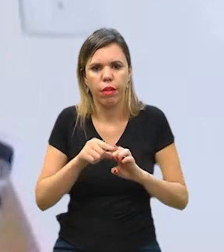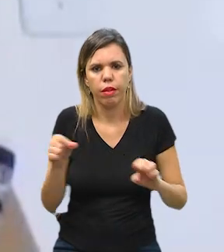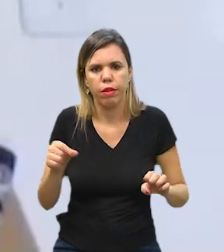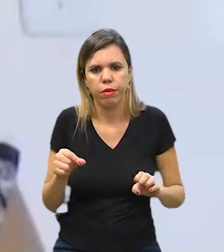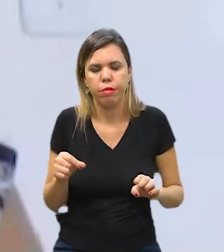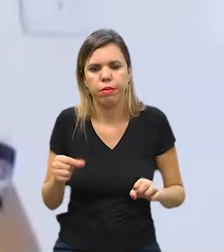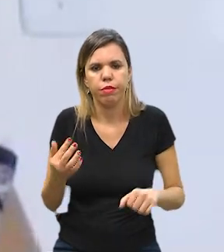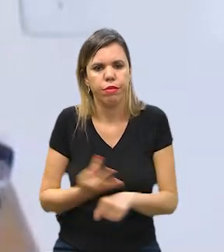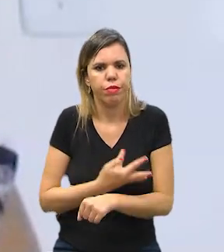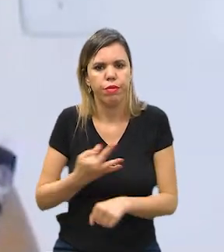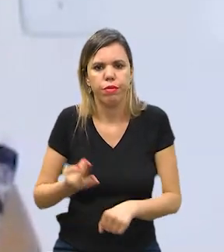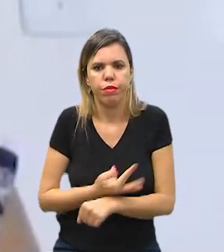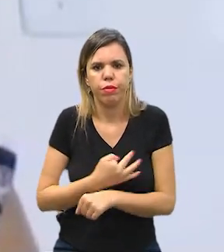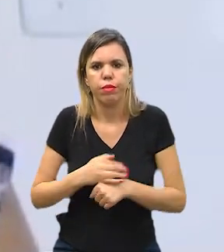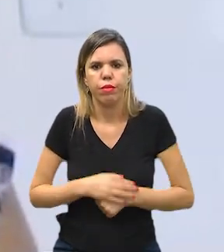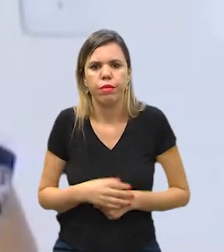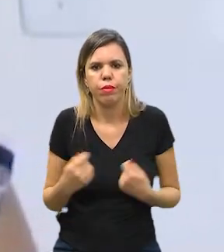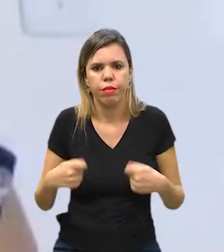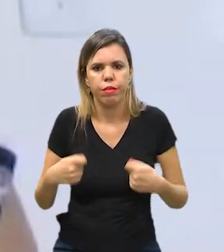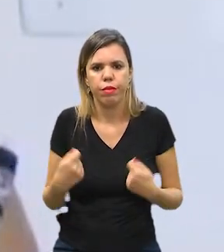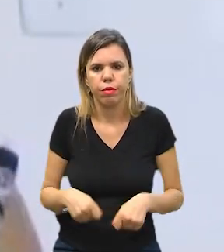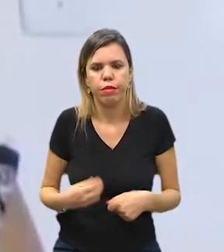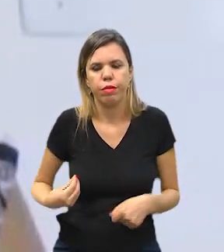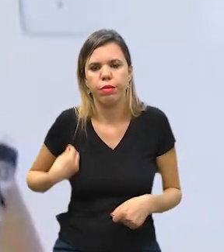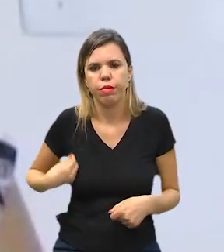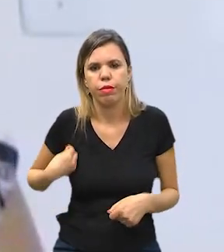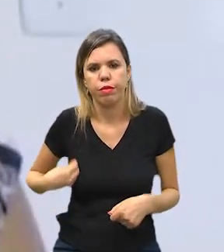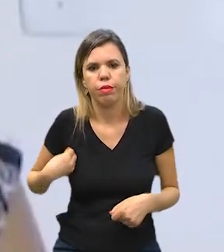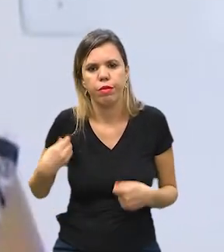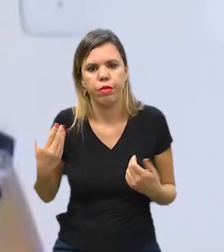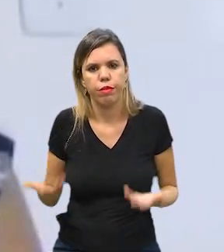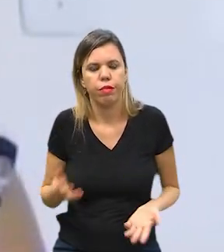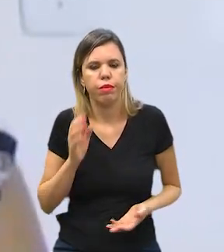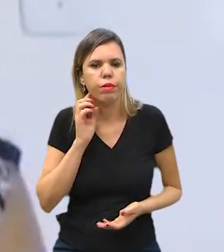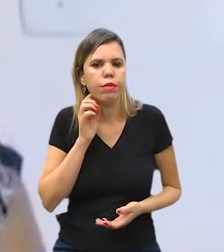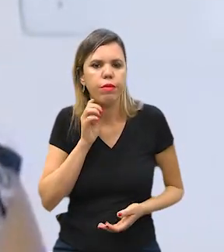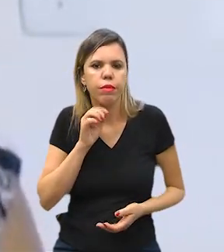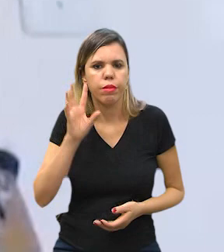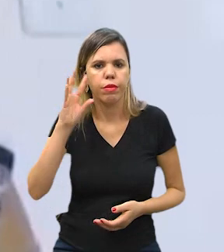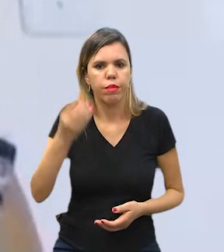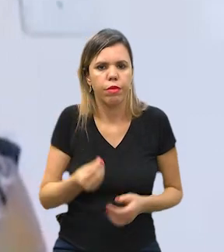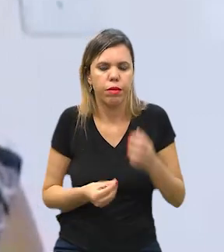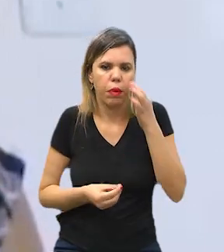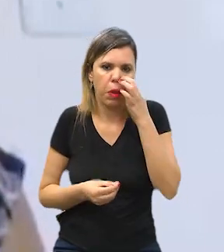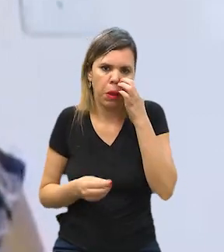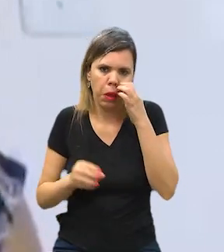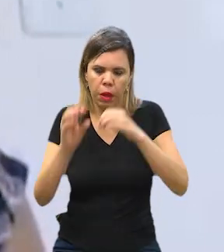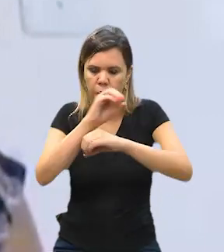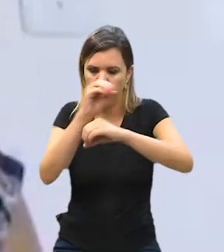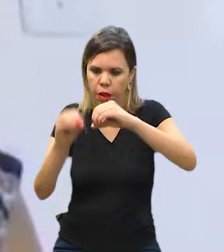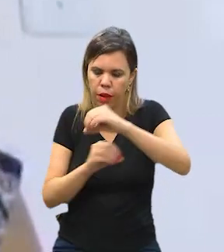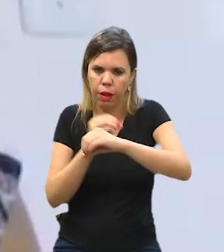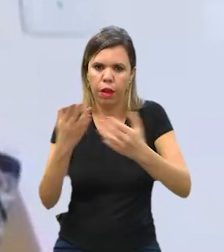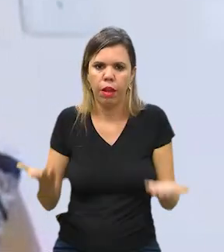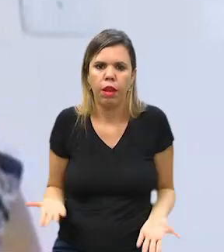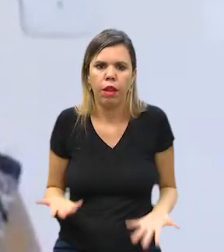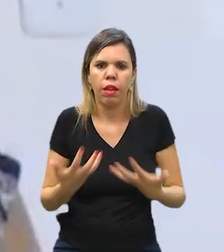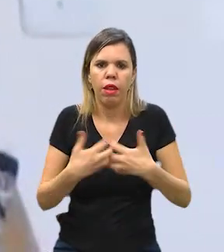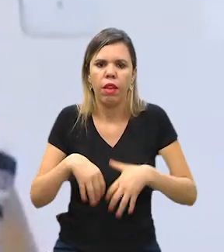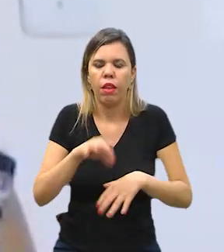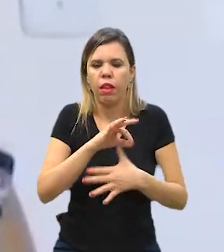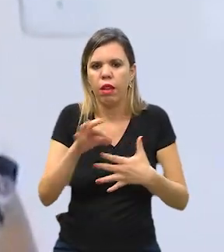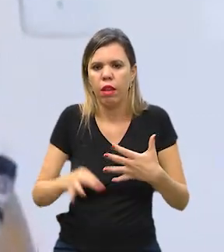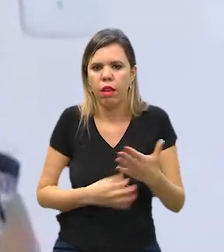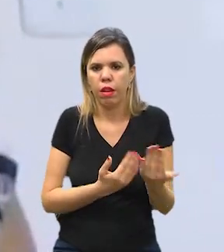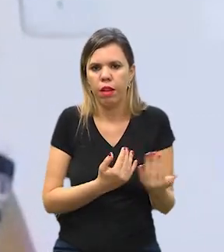muito do empreender por sobrevivência, por necessidade de existência. E a gente entende que, enquanto FEAC,